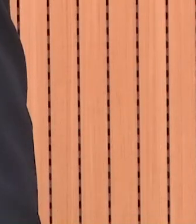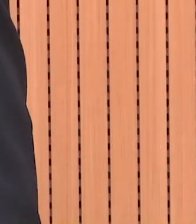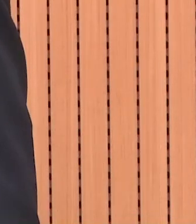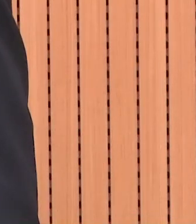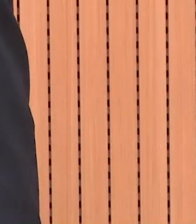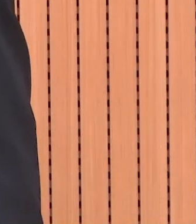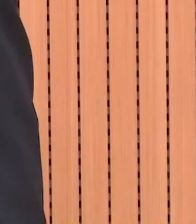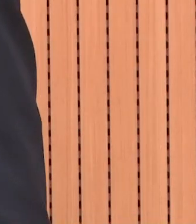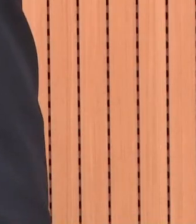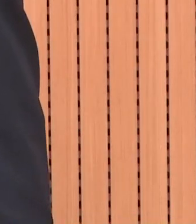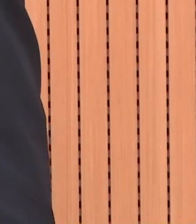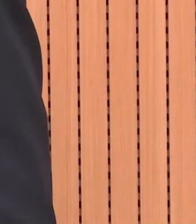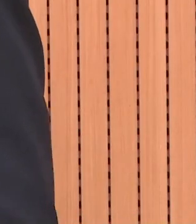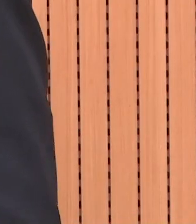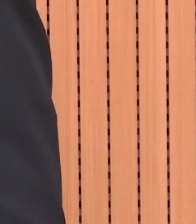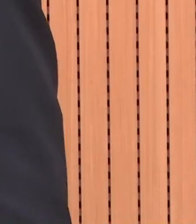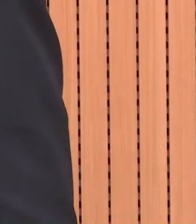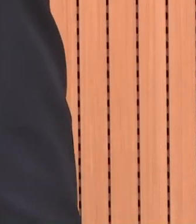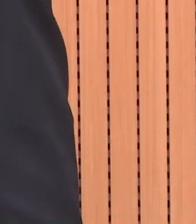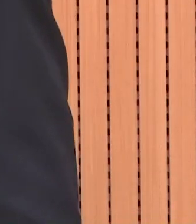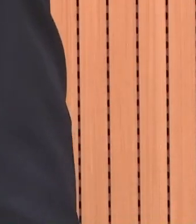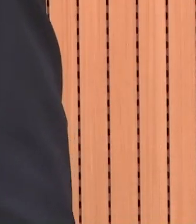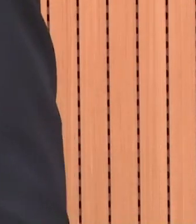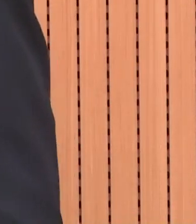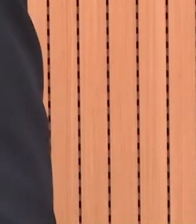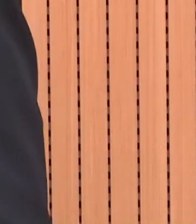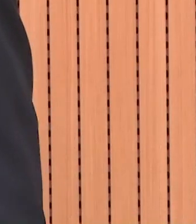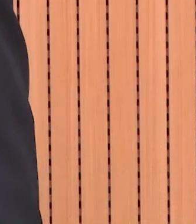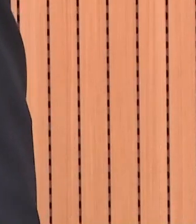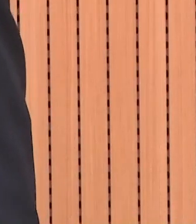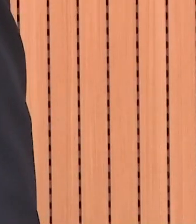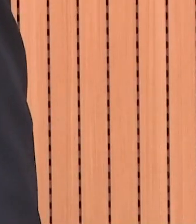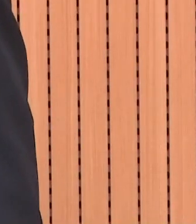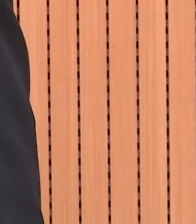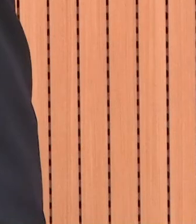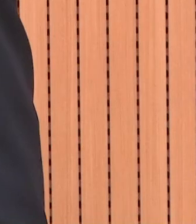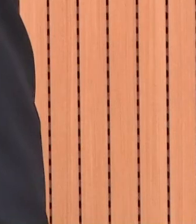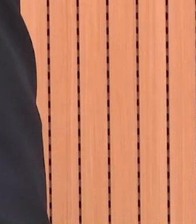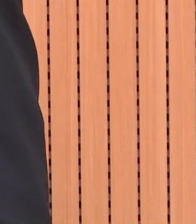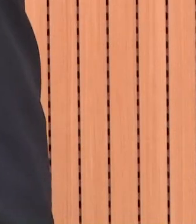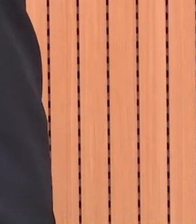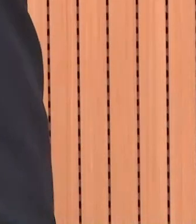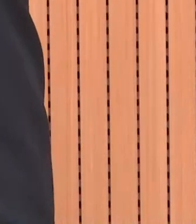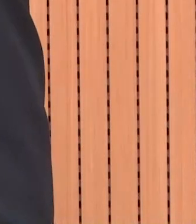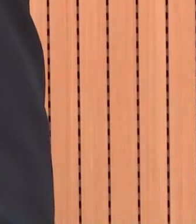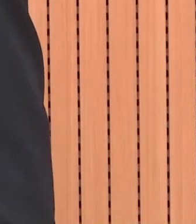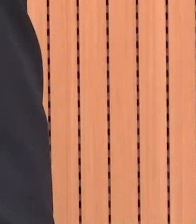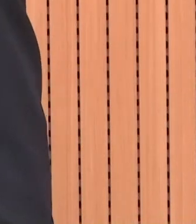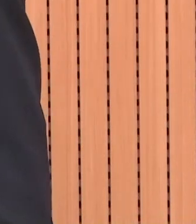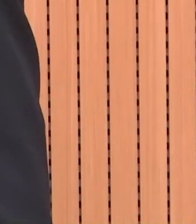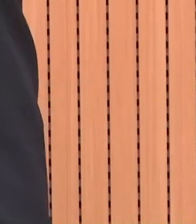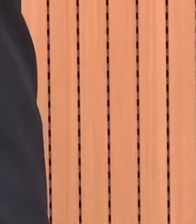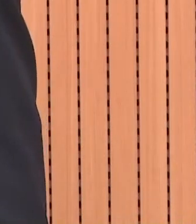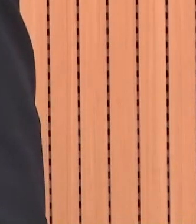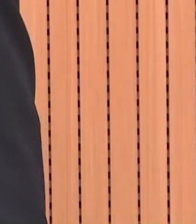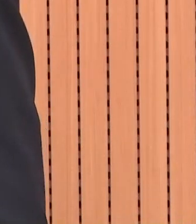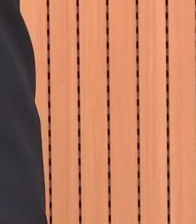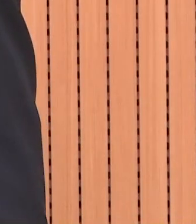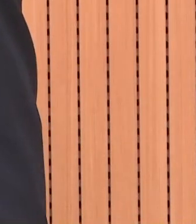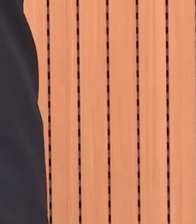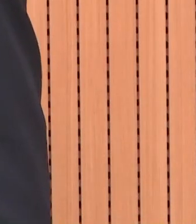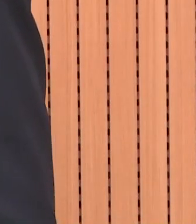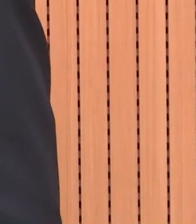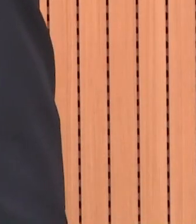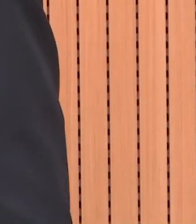os direitos, né? Os direitos dos idosos, que a gente vê que, de certa forma, não são obedecidos, né? Então, essa temática é muito forte. Nós